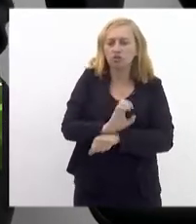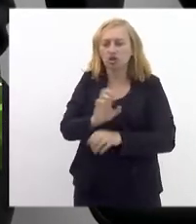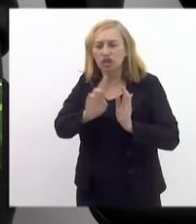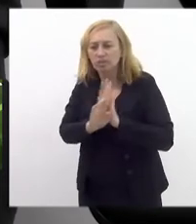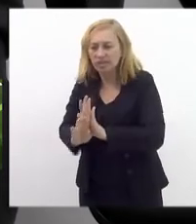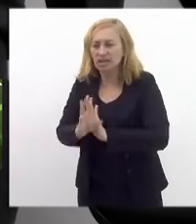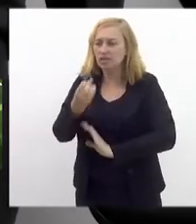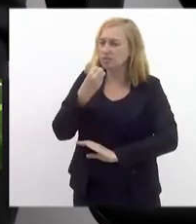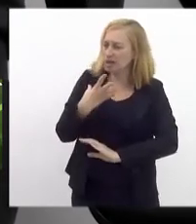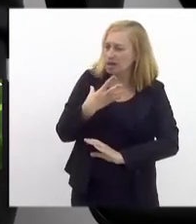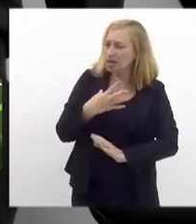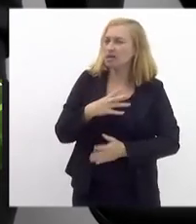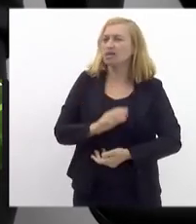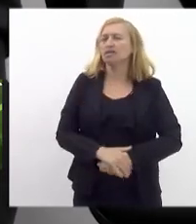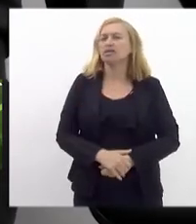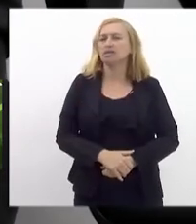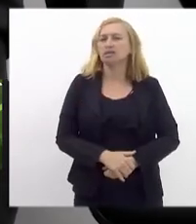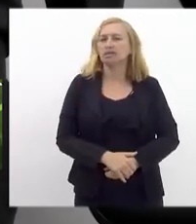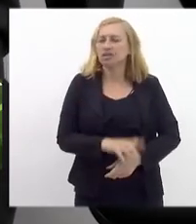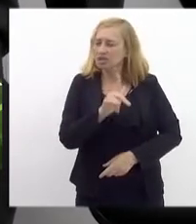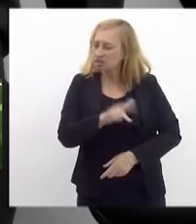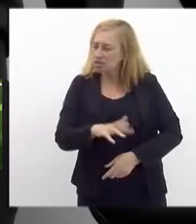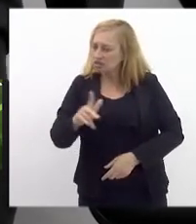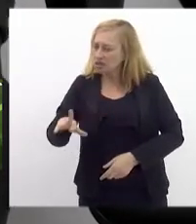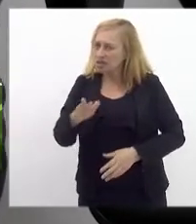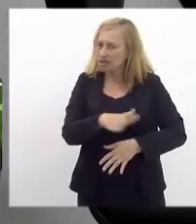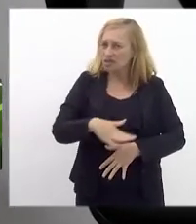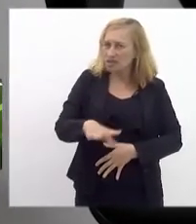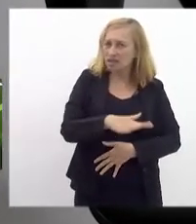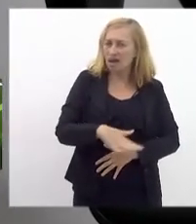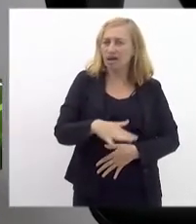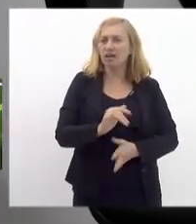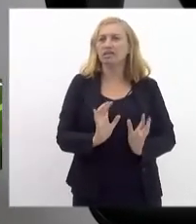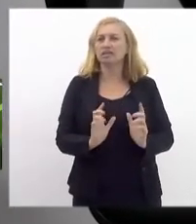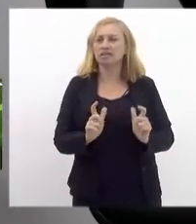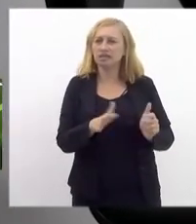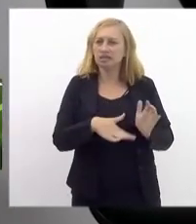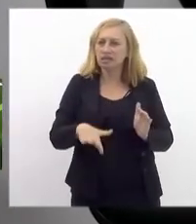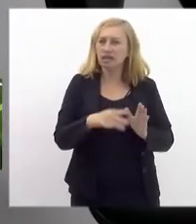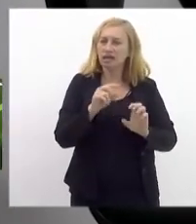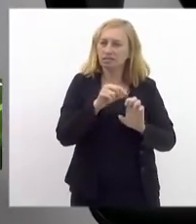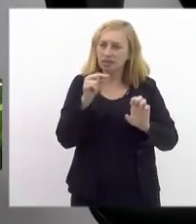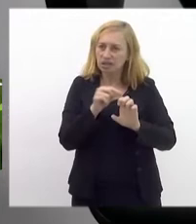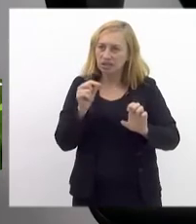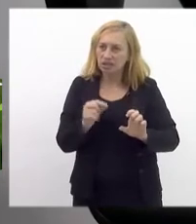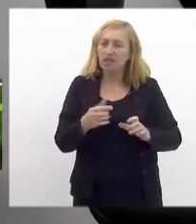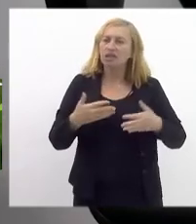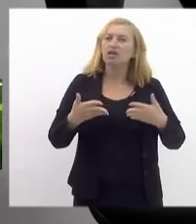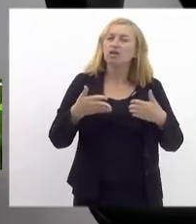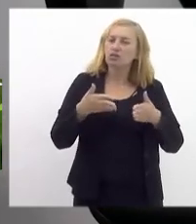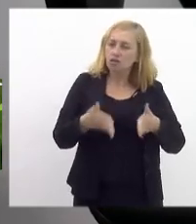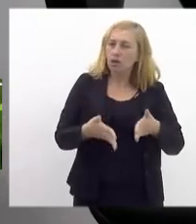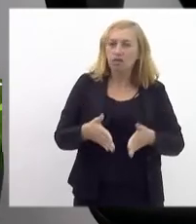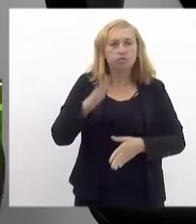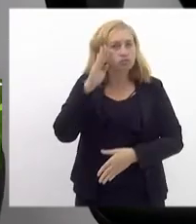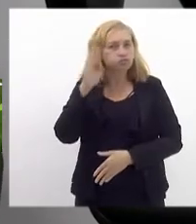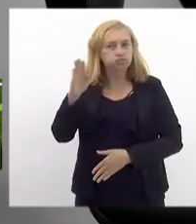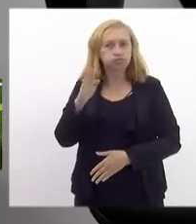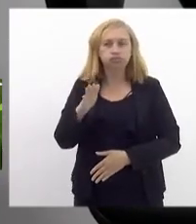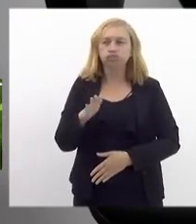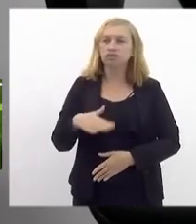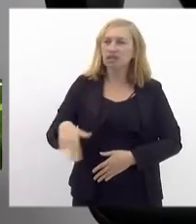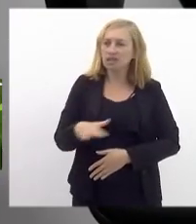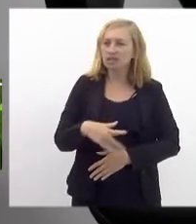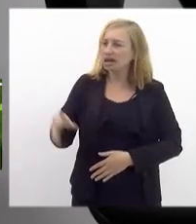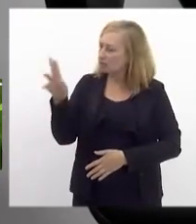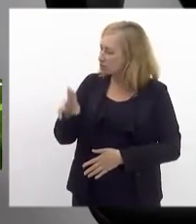representado significativamente nos diversos setores. Os setores empresariais têm de ter uma representação expressiva. E o setor das